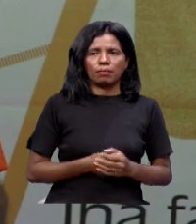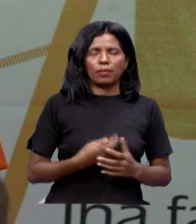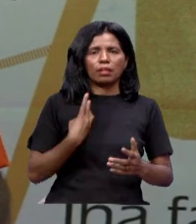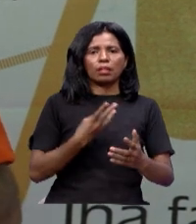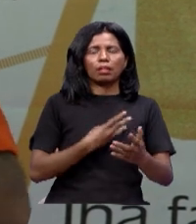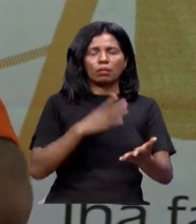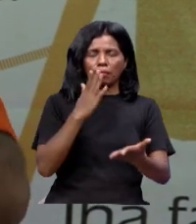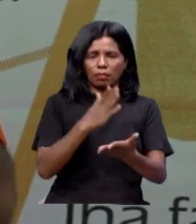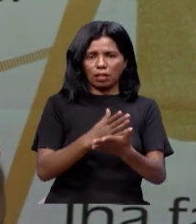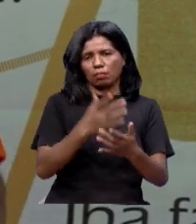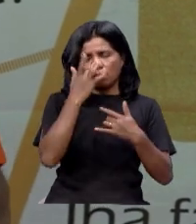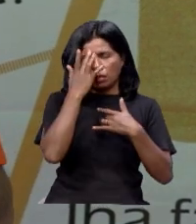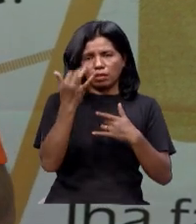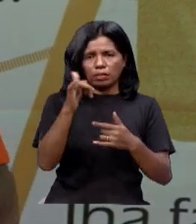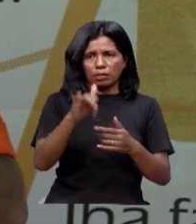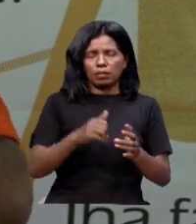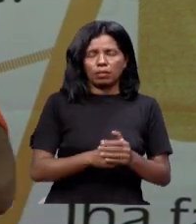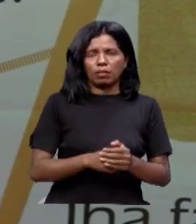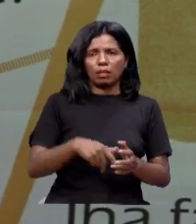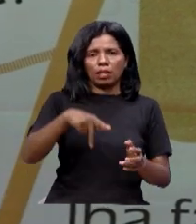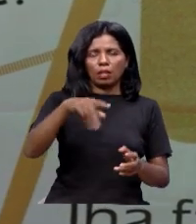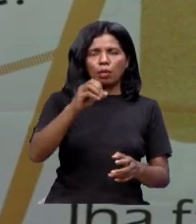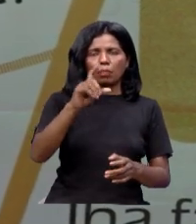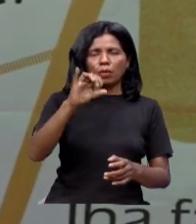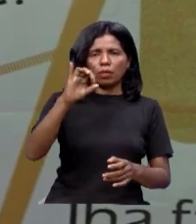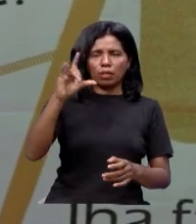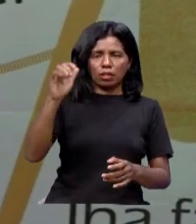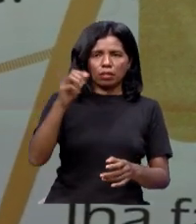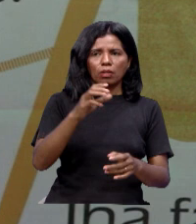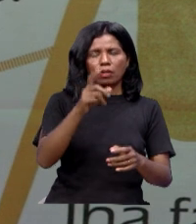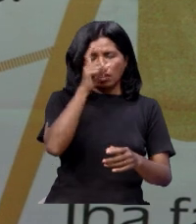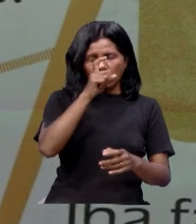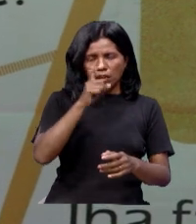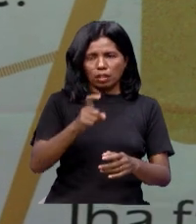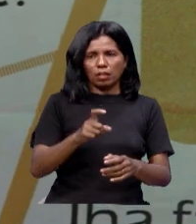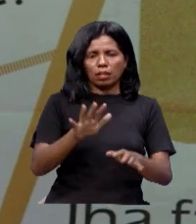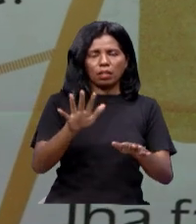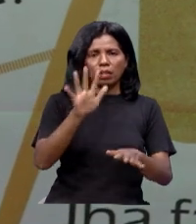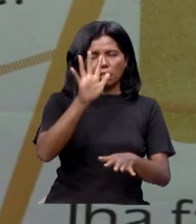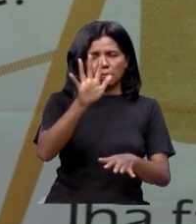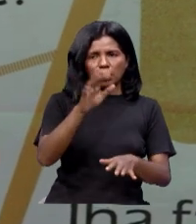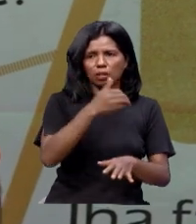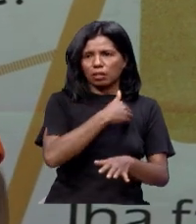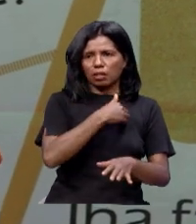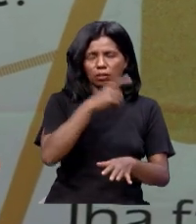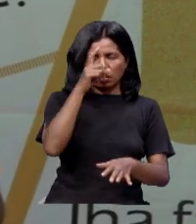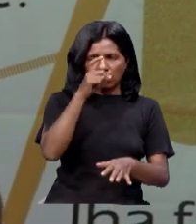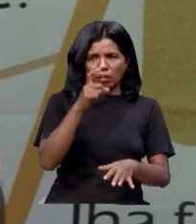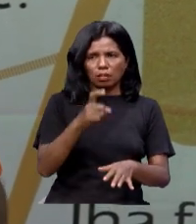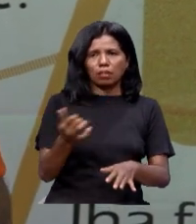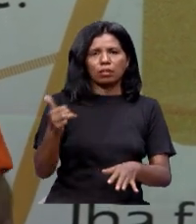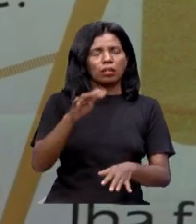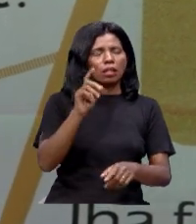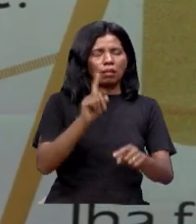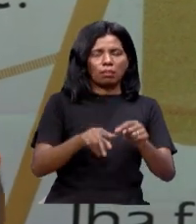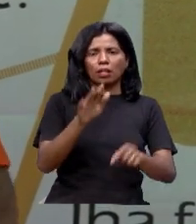prevendo. Vá a polio, lavar-se, levar uma cuidada de 5 anos da Roma, se dá a cuidada certa, sir lala dia